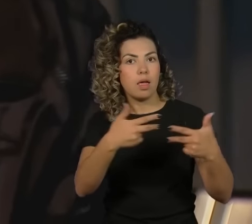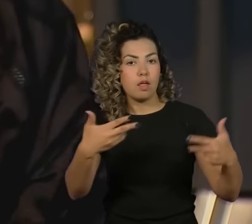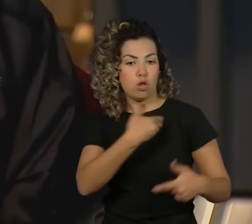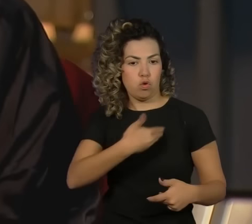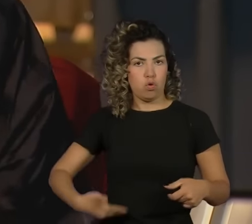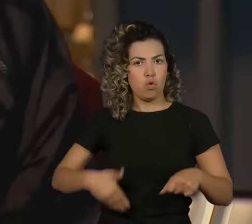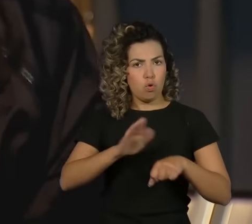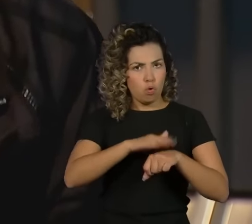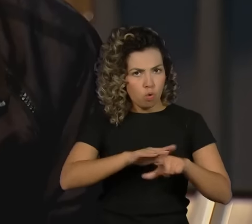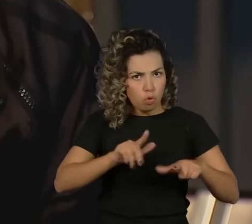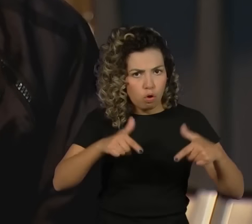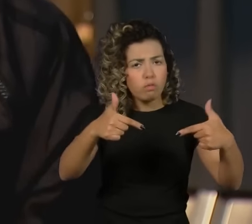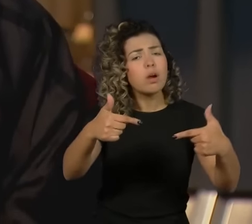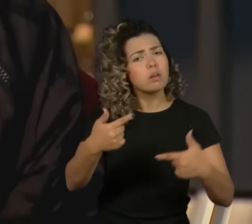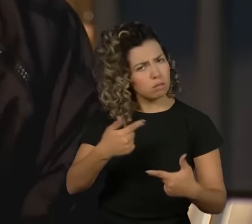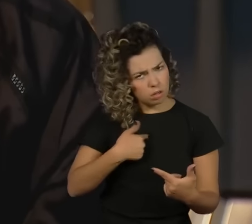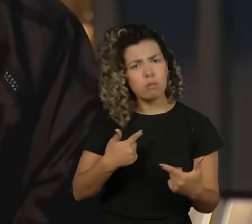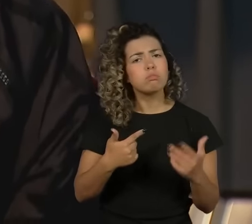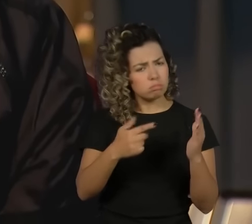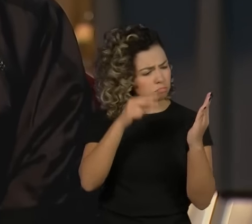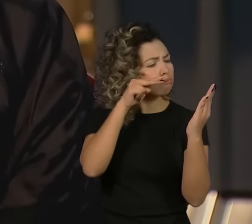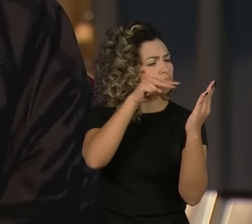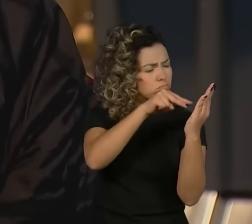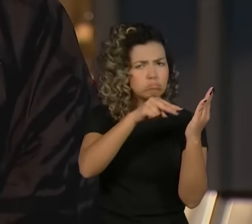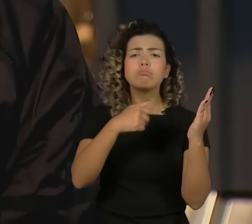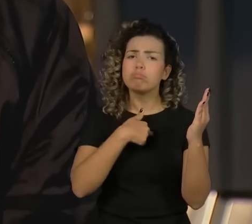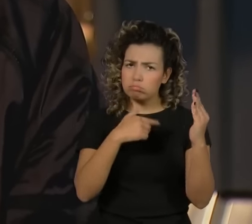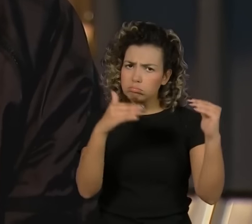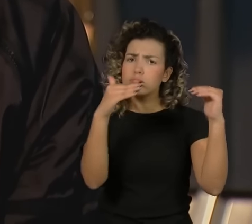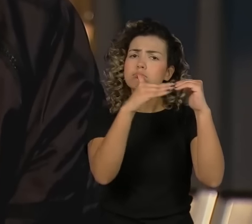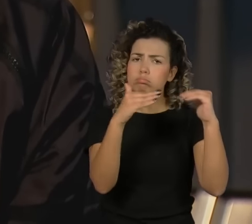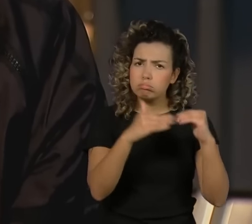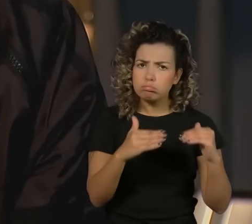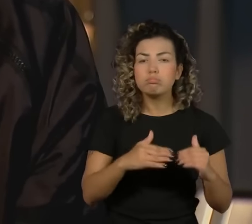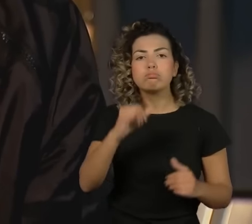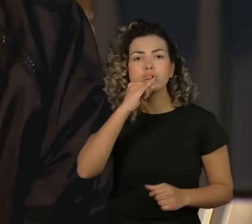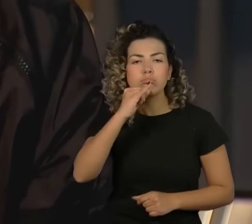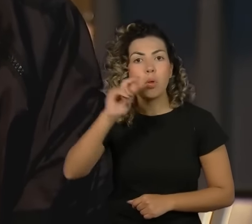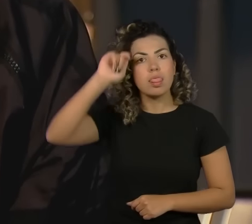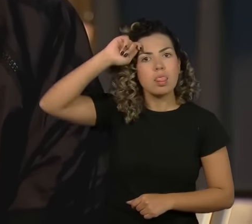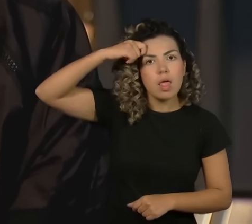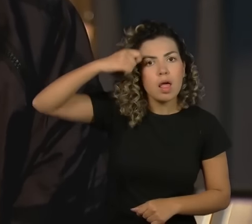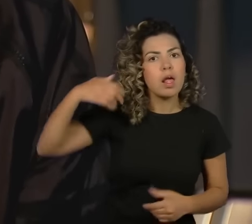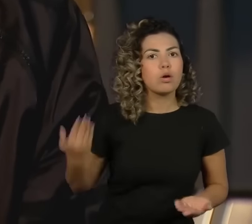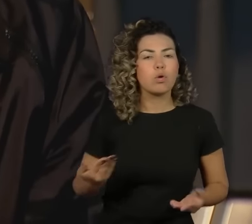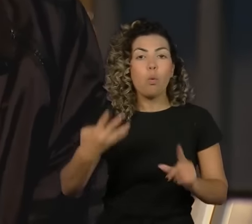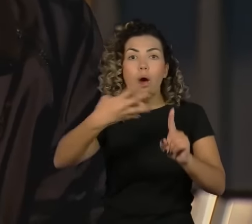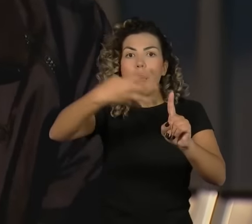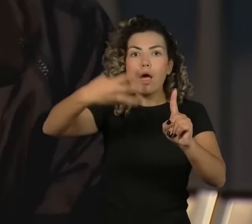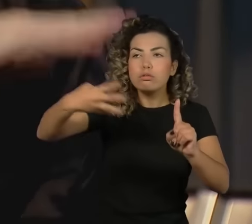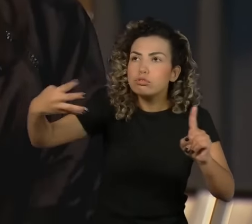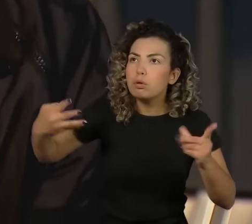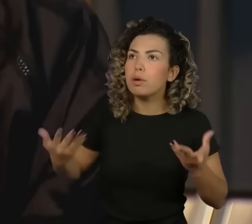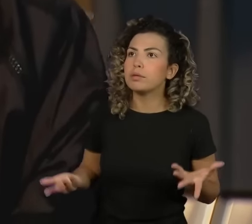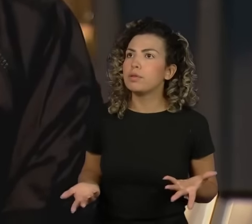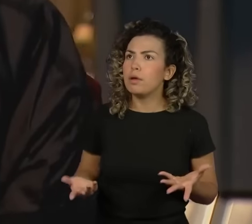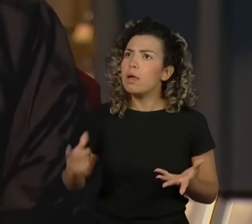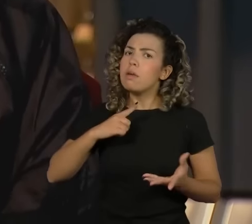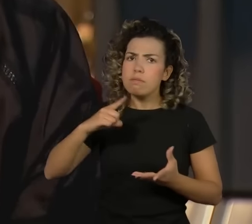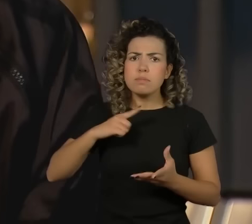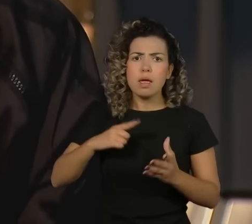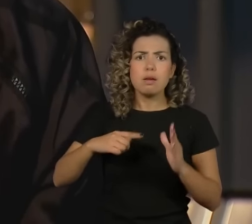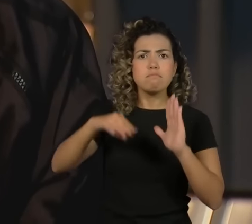todos a favor de todas elas. Questão do preto, do LGBTQIA+, do feminismo, todos.